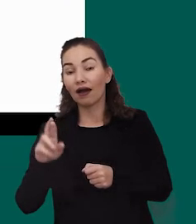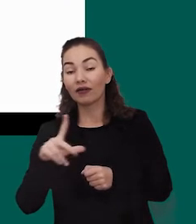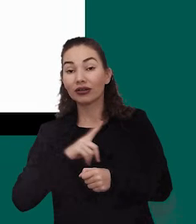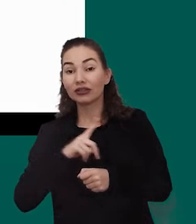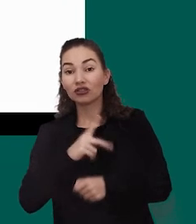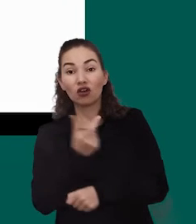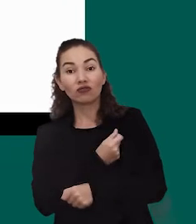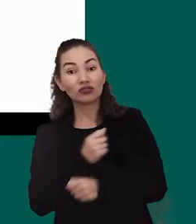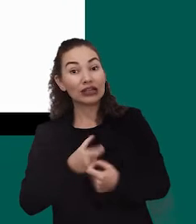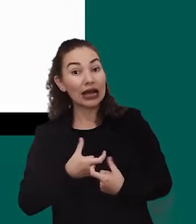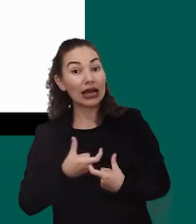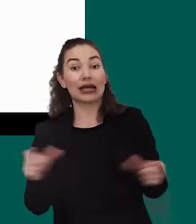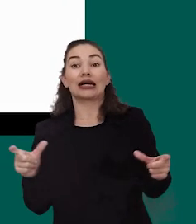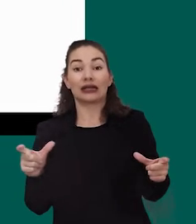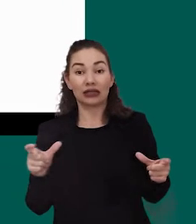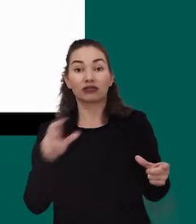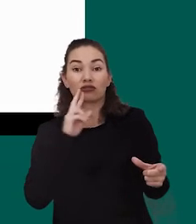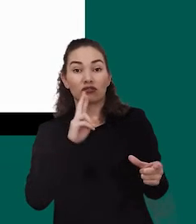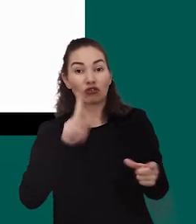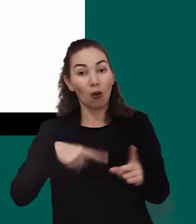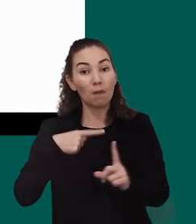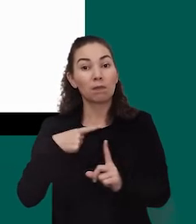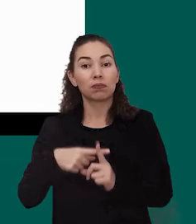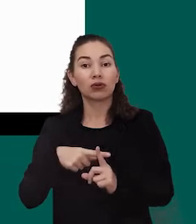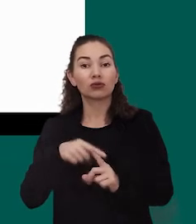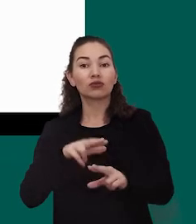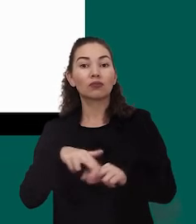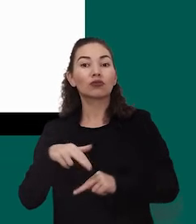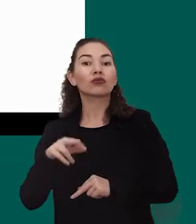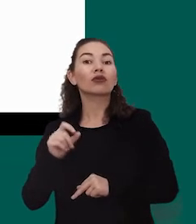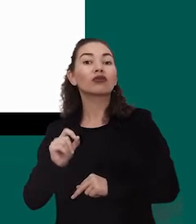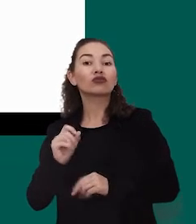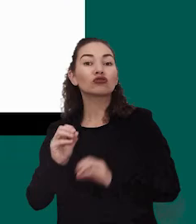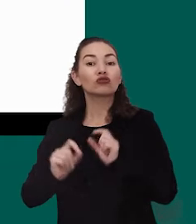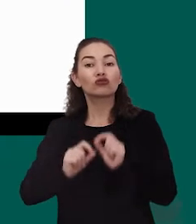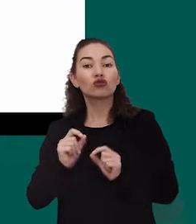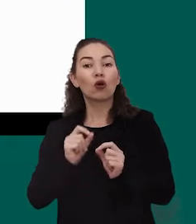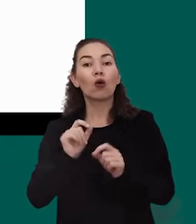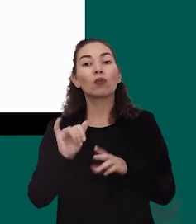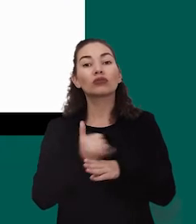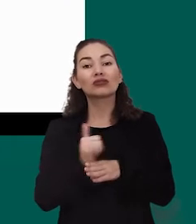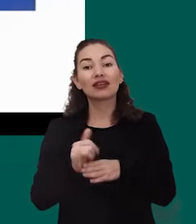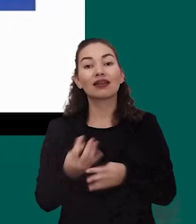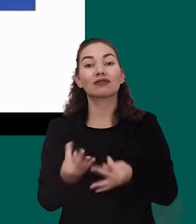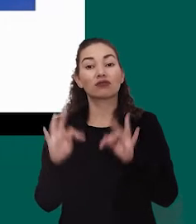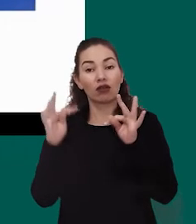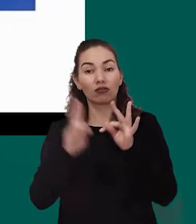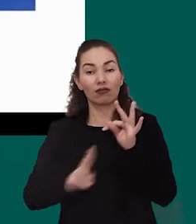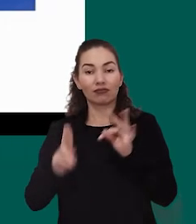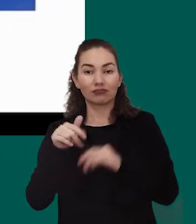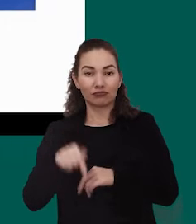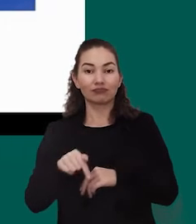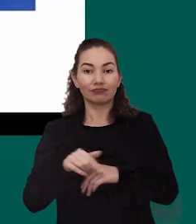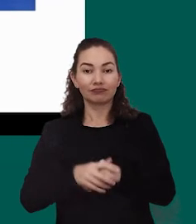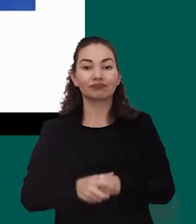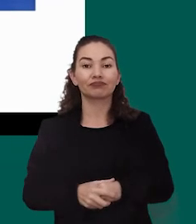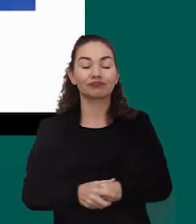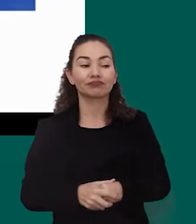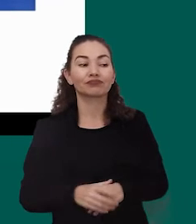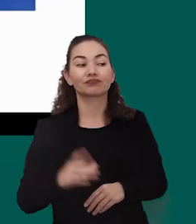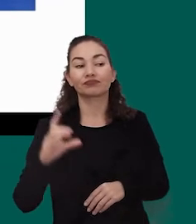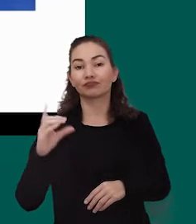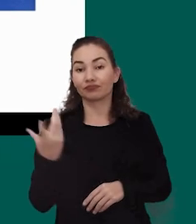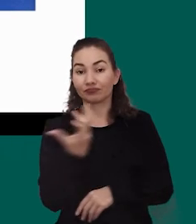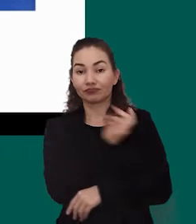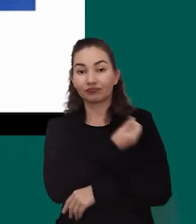eficácia muito grande no público testado por causa do refinamento de algumas estratégias tecnológicas. Tá? Vacina de